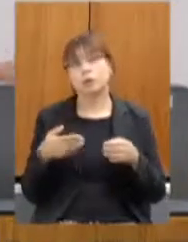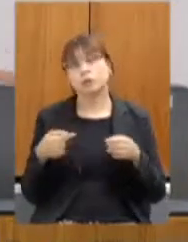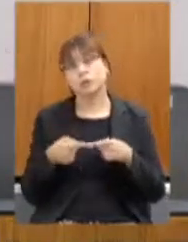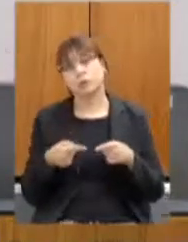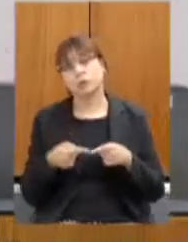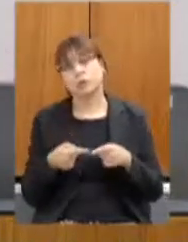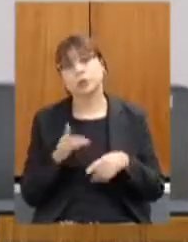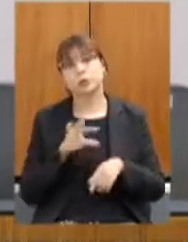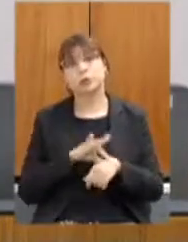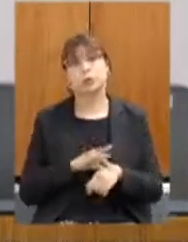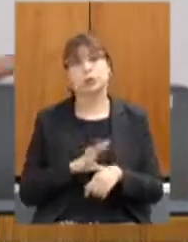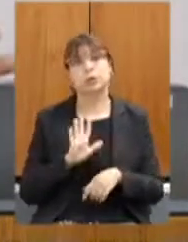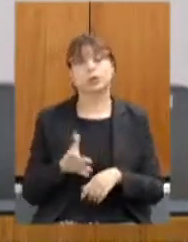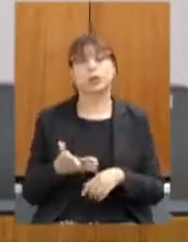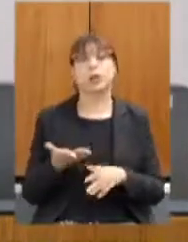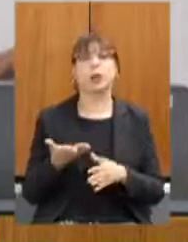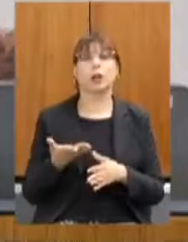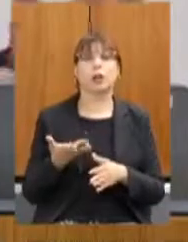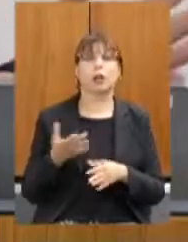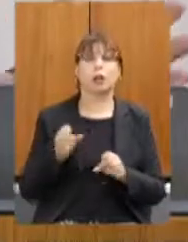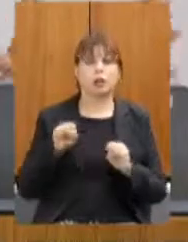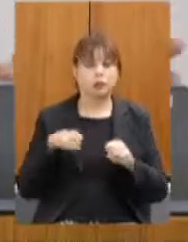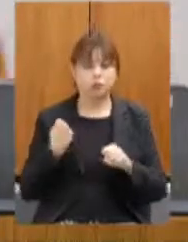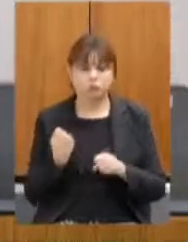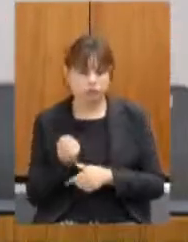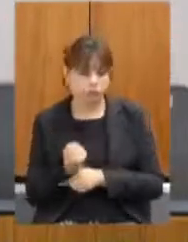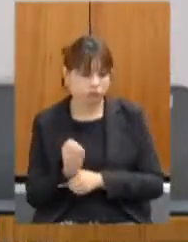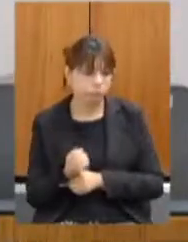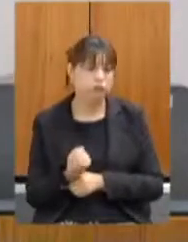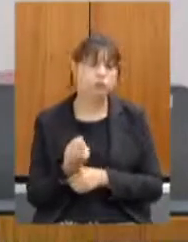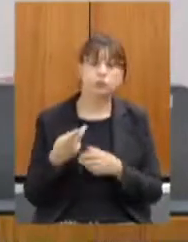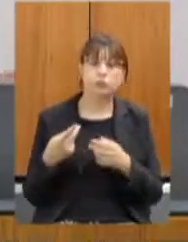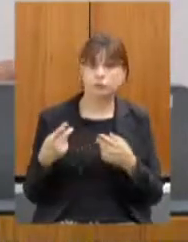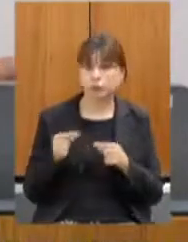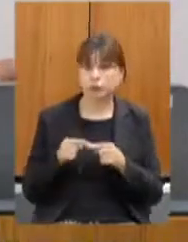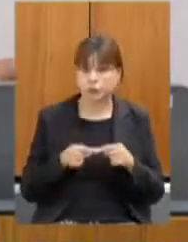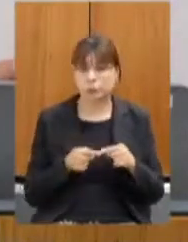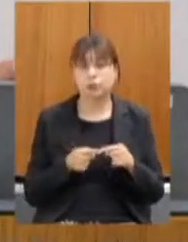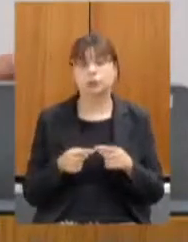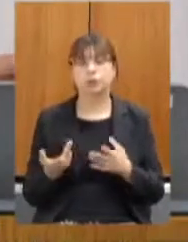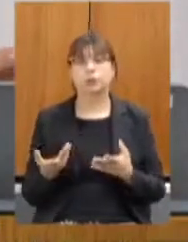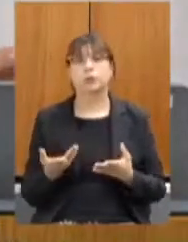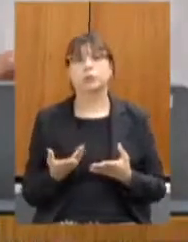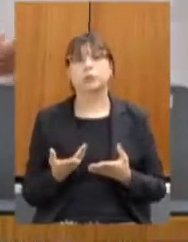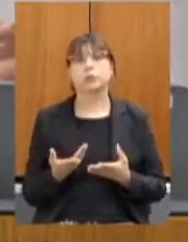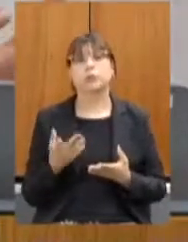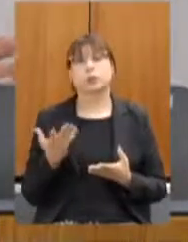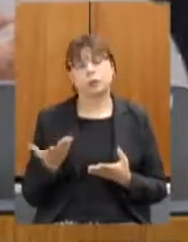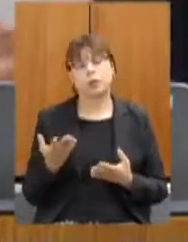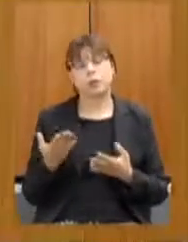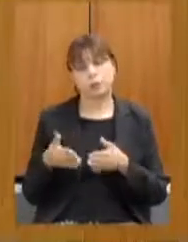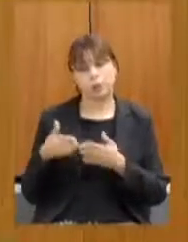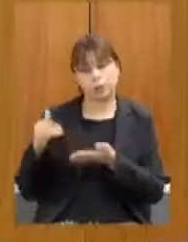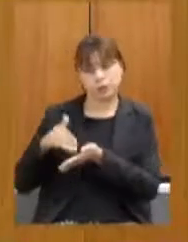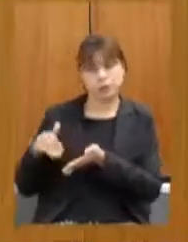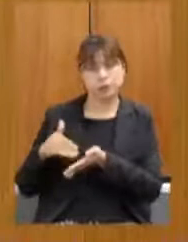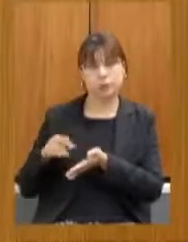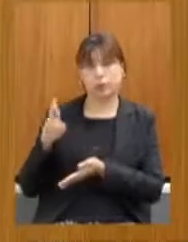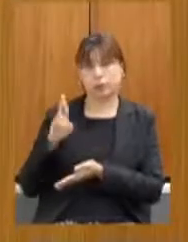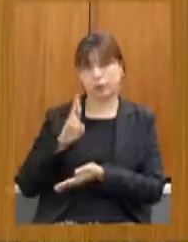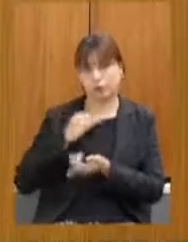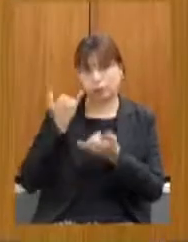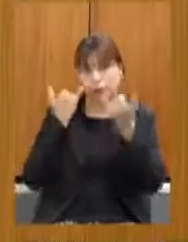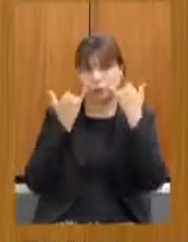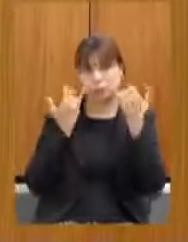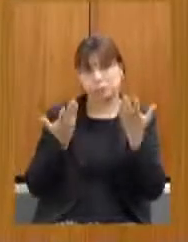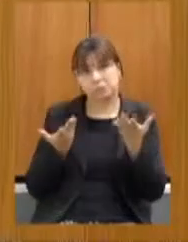fraturas mal consolidadas e fim eu queria também que o Senhor pudesse nos dar e uma informação não sei se sou